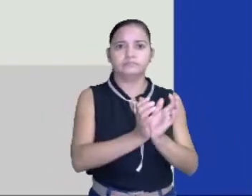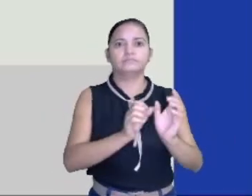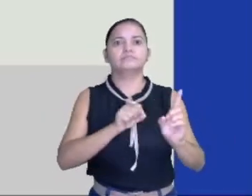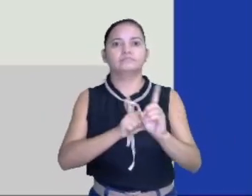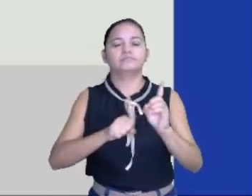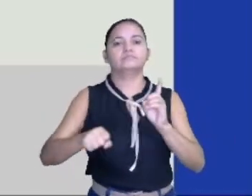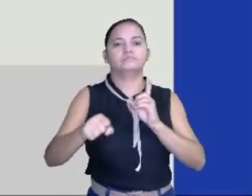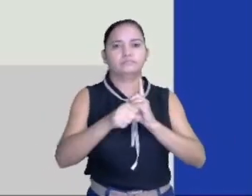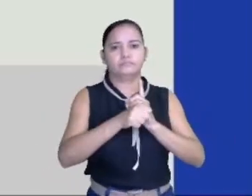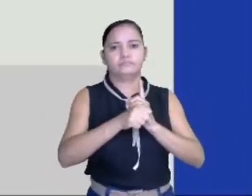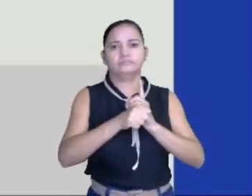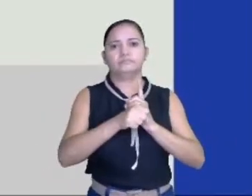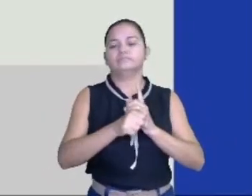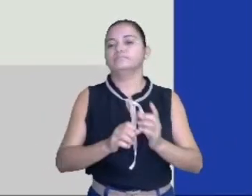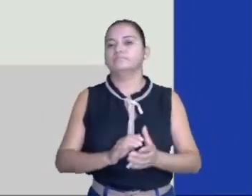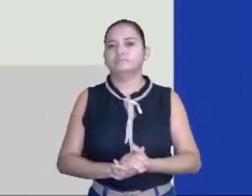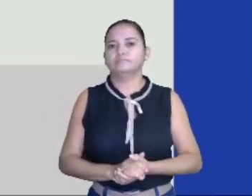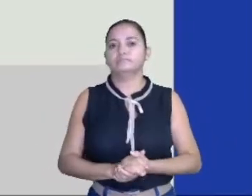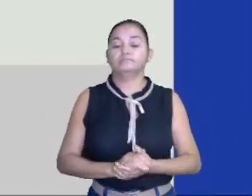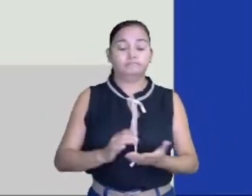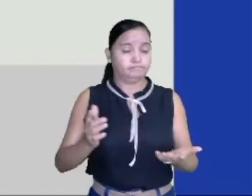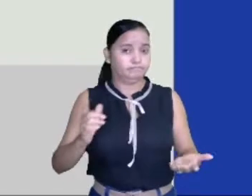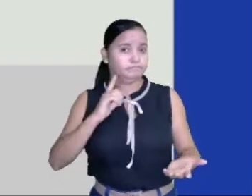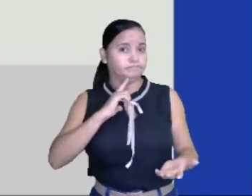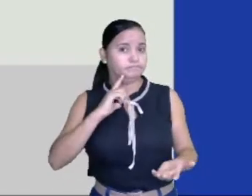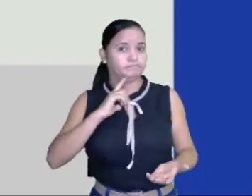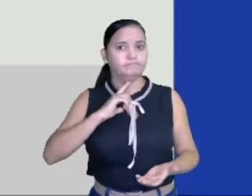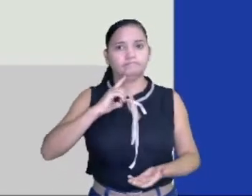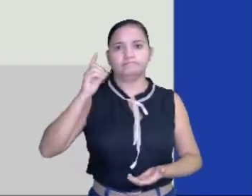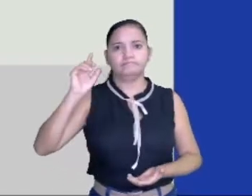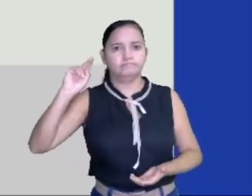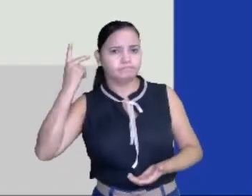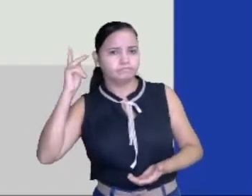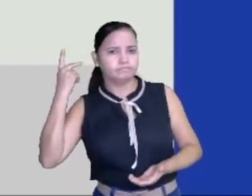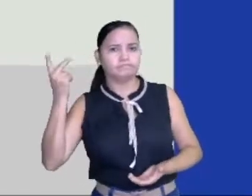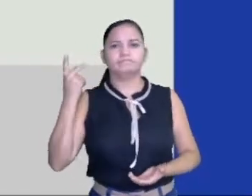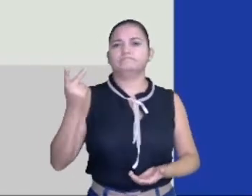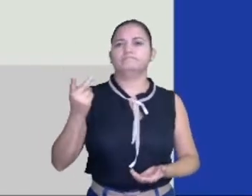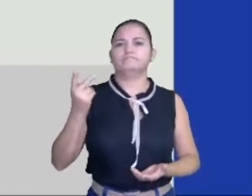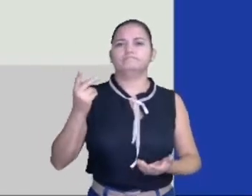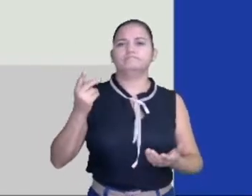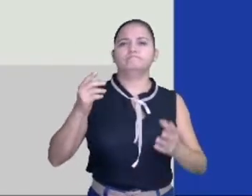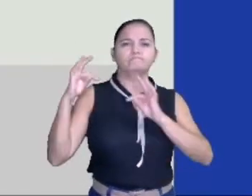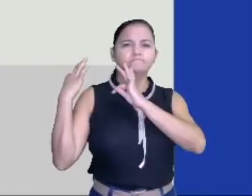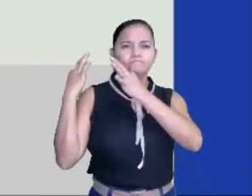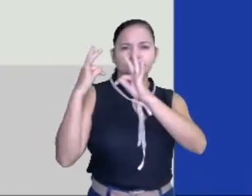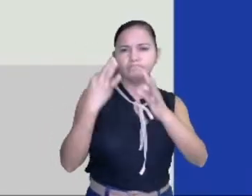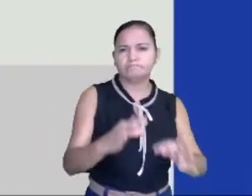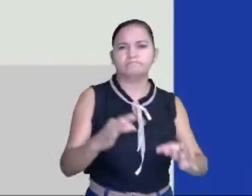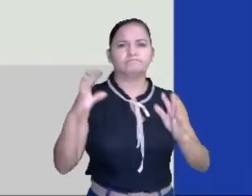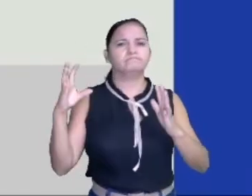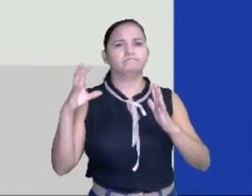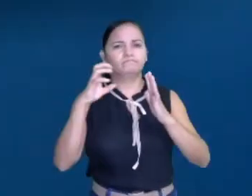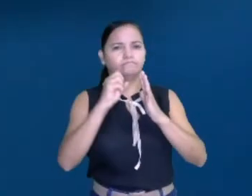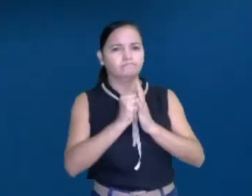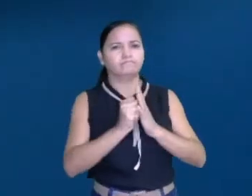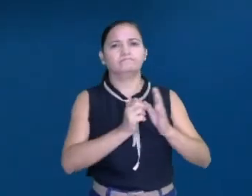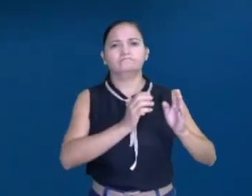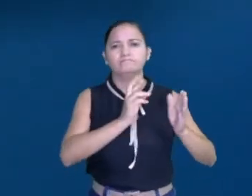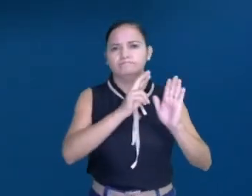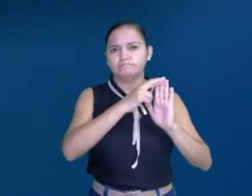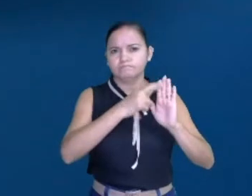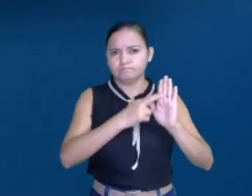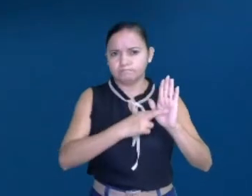grupos sociais dividem histórias, objetivos, princípios, tradições, símbolos e normas. E aqui eu queria dar